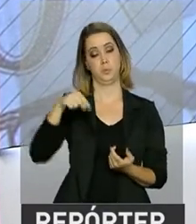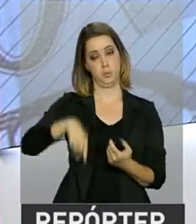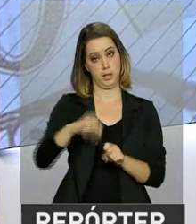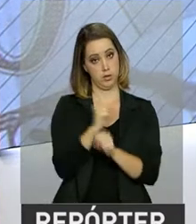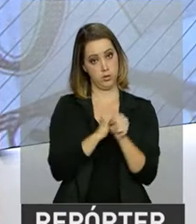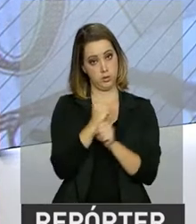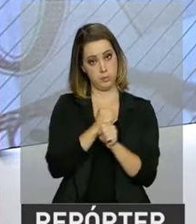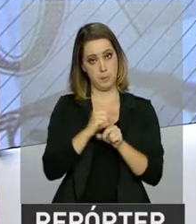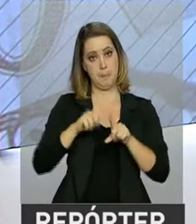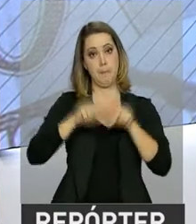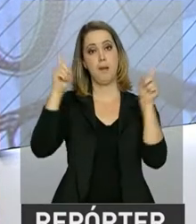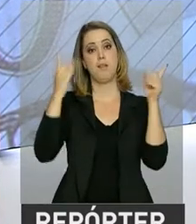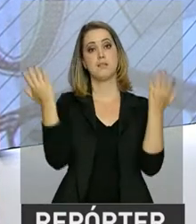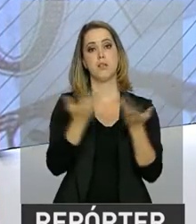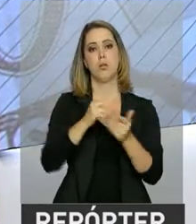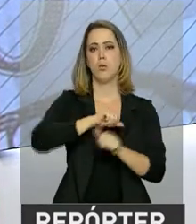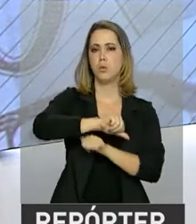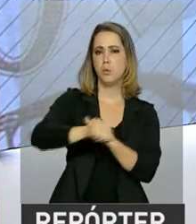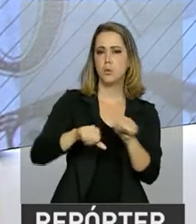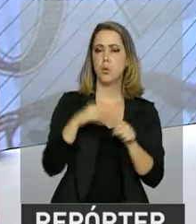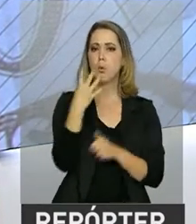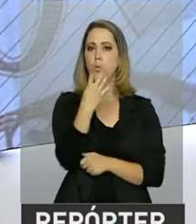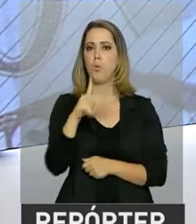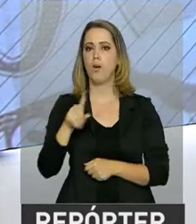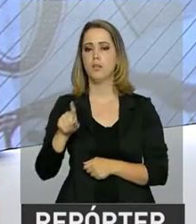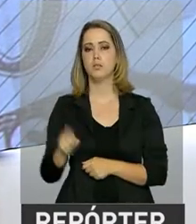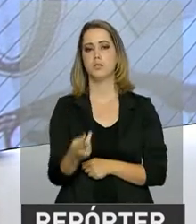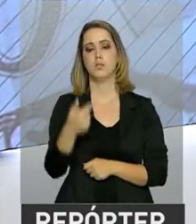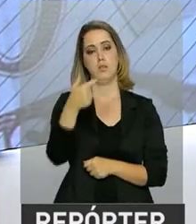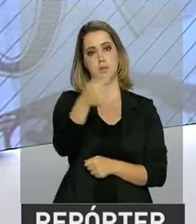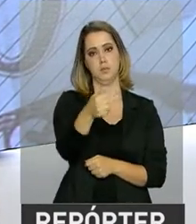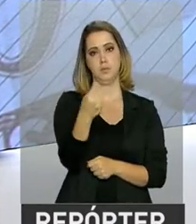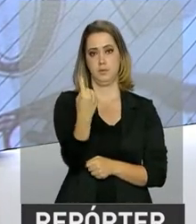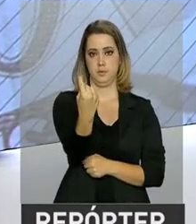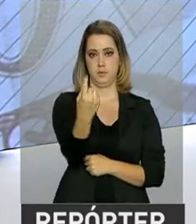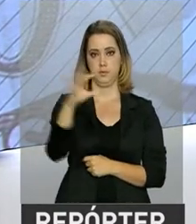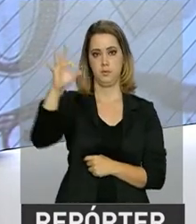4,8% em 2017. Agora, a estimativa é de que fique em